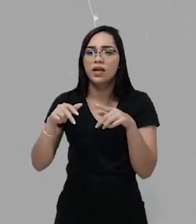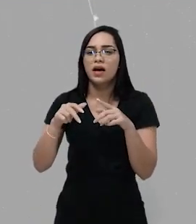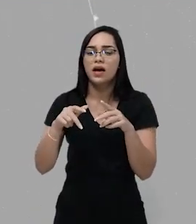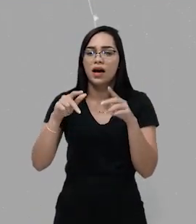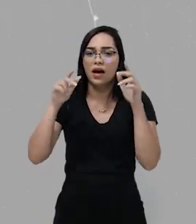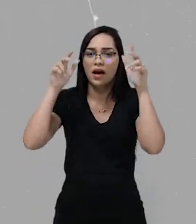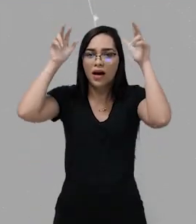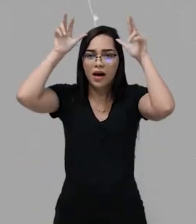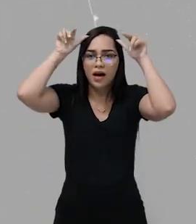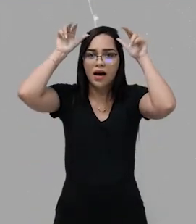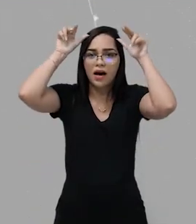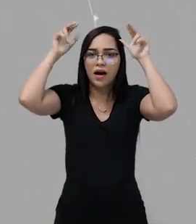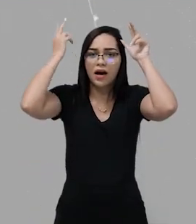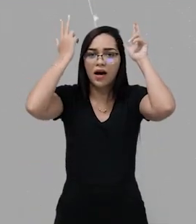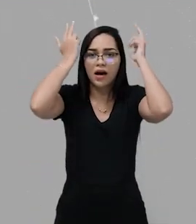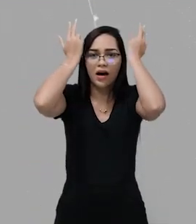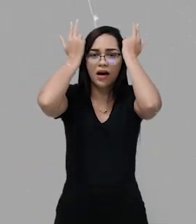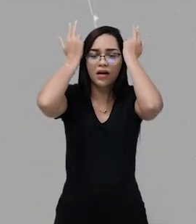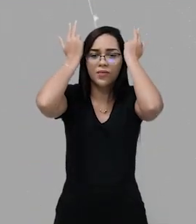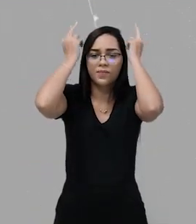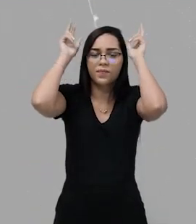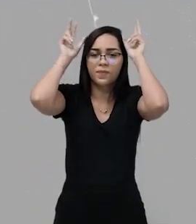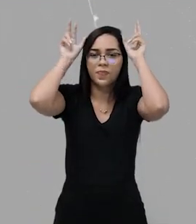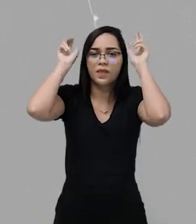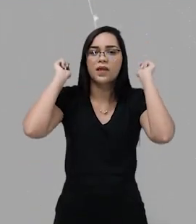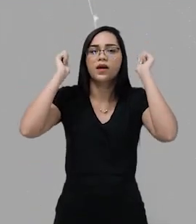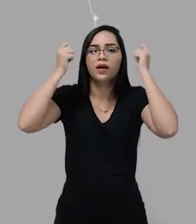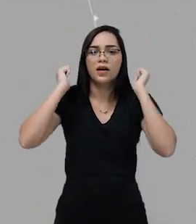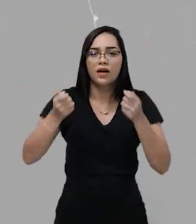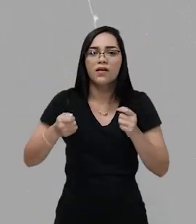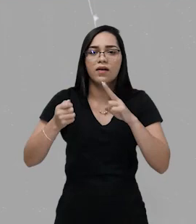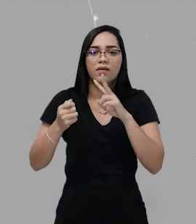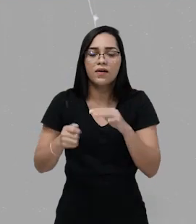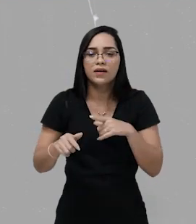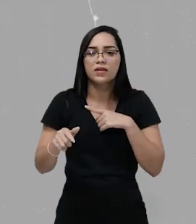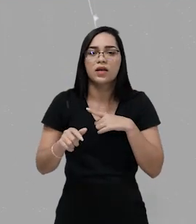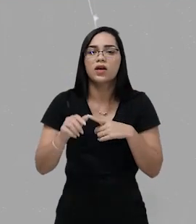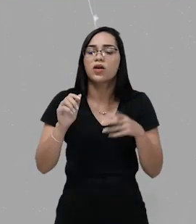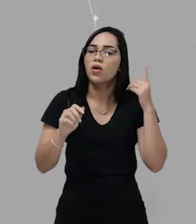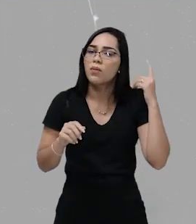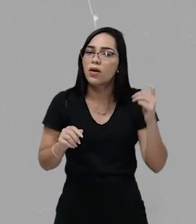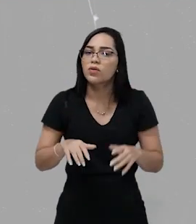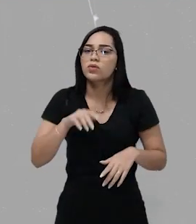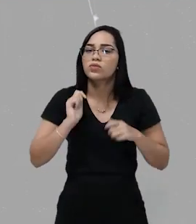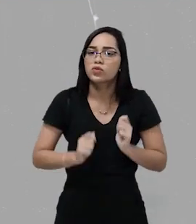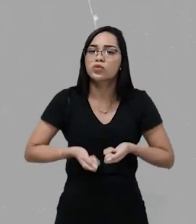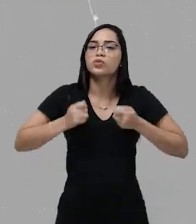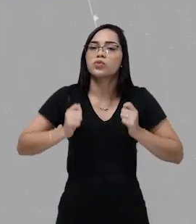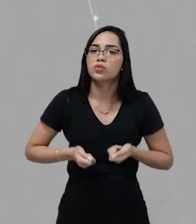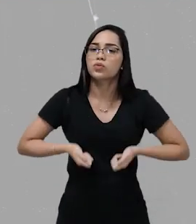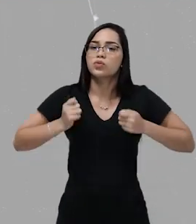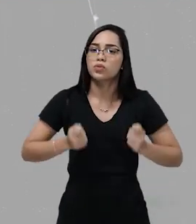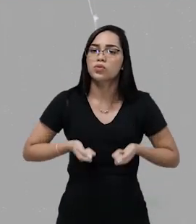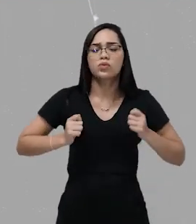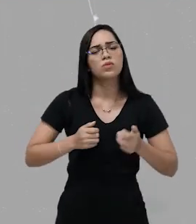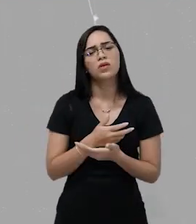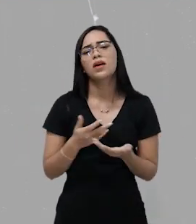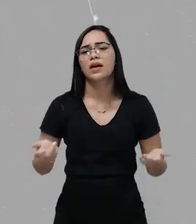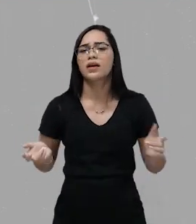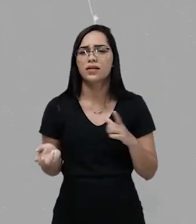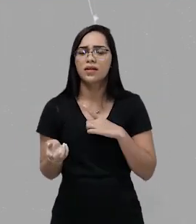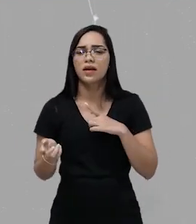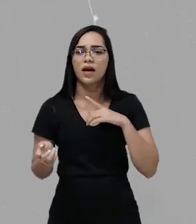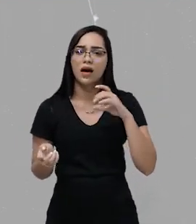cavalo, vai aparecer lá, né? Nós vamos ouvir o barulho aí do galope do cavalo, enfim.